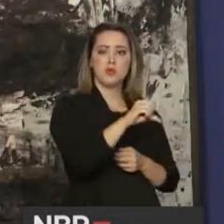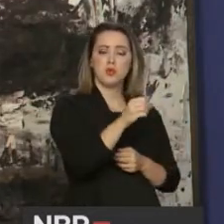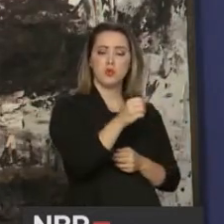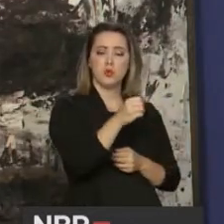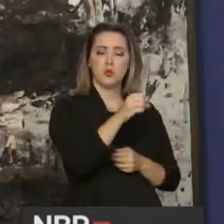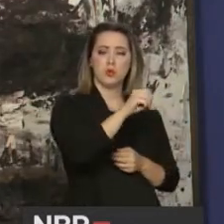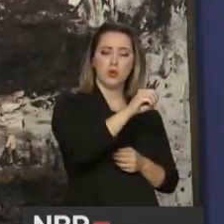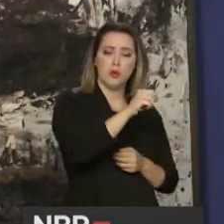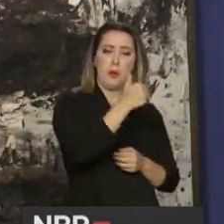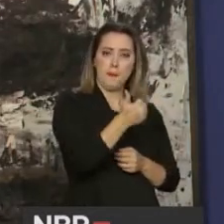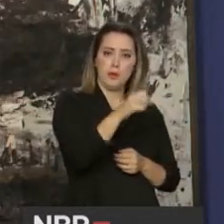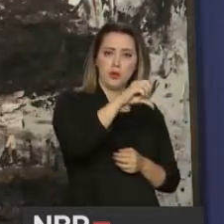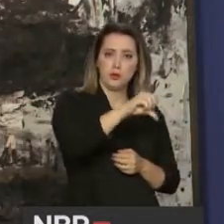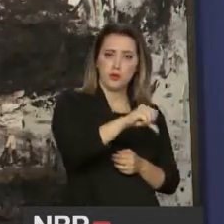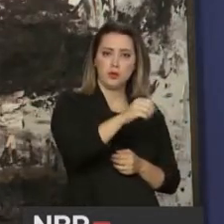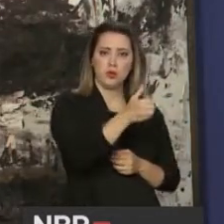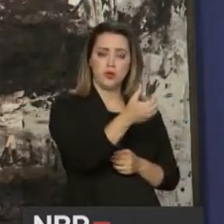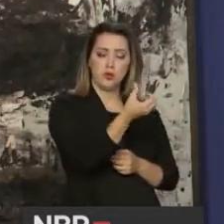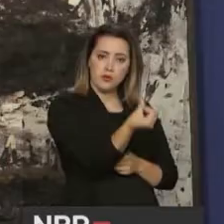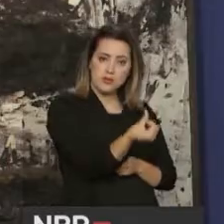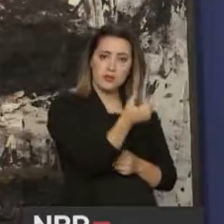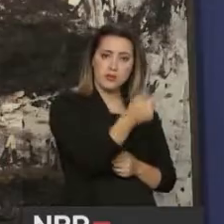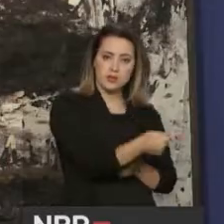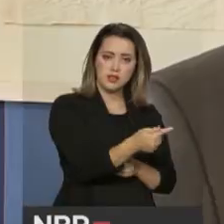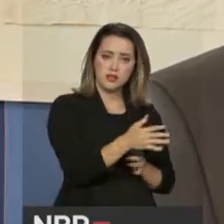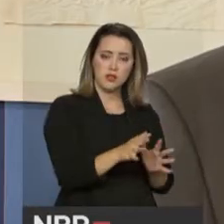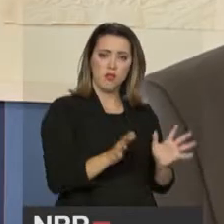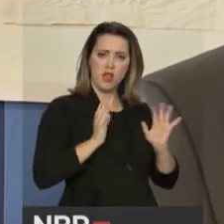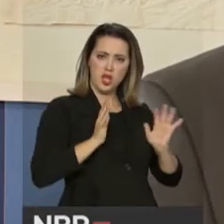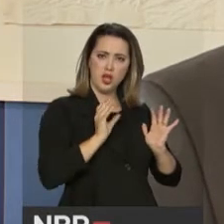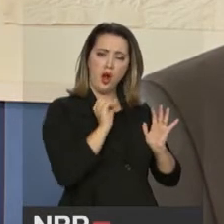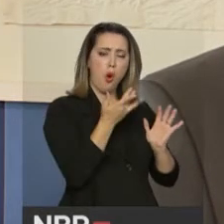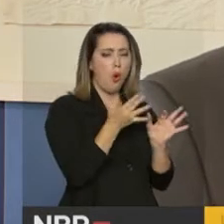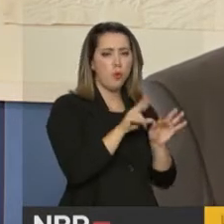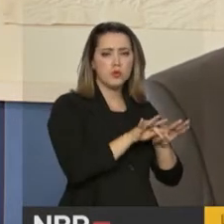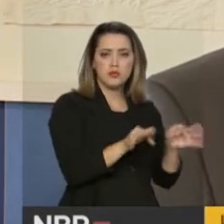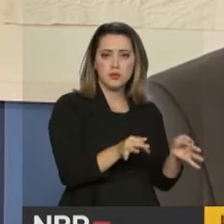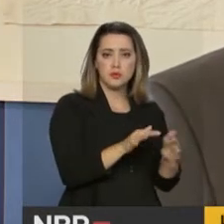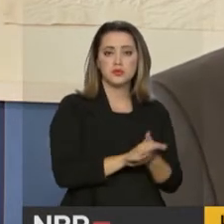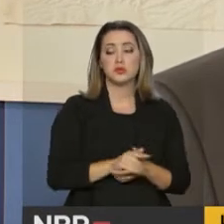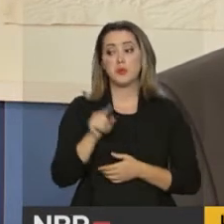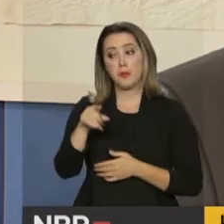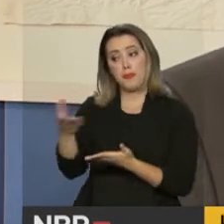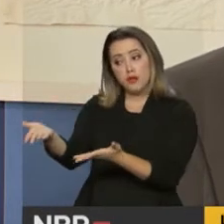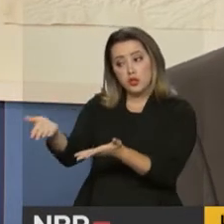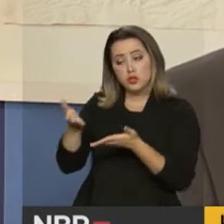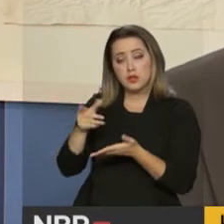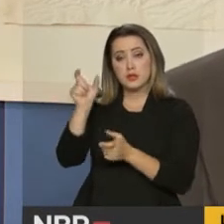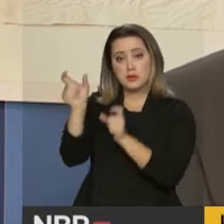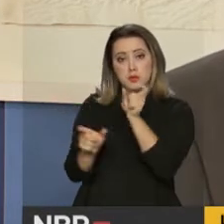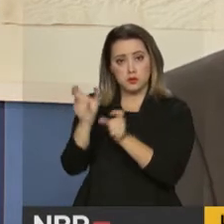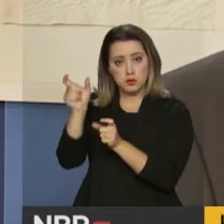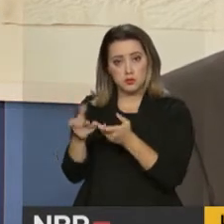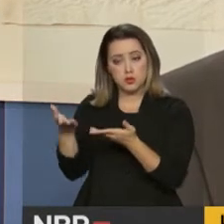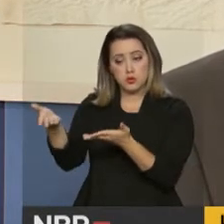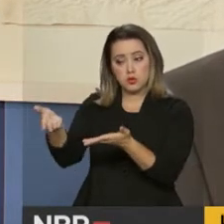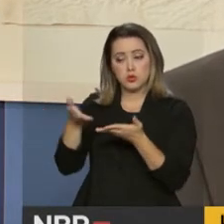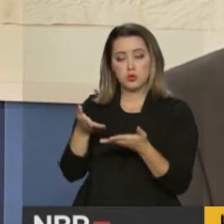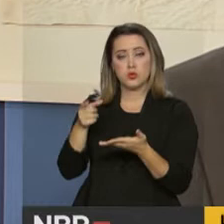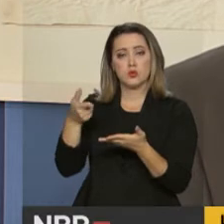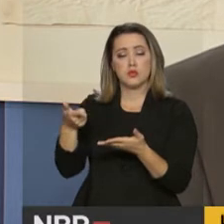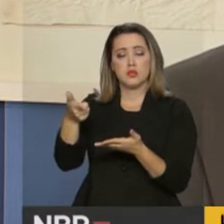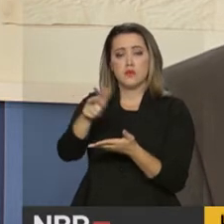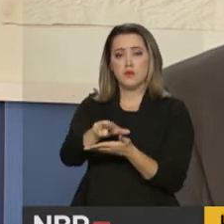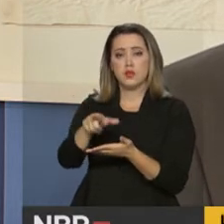uma cerimônia cheia de pompa ou foi mais simples? Essa foi uma cerimônia de recepção às missões